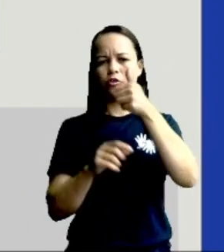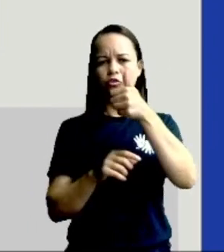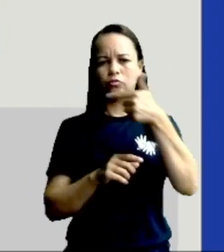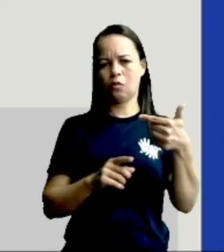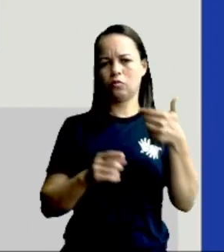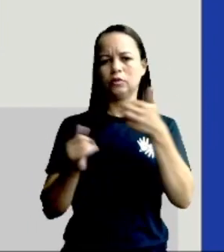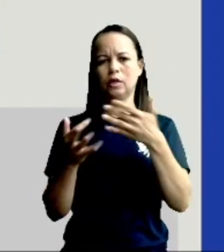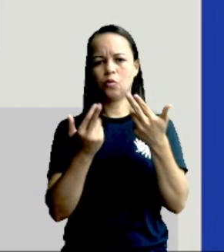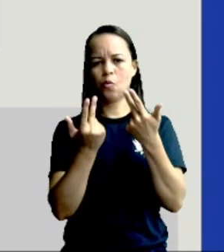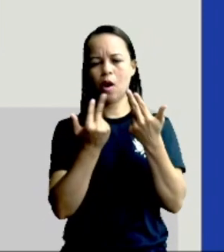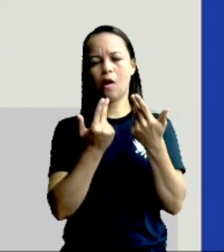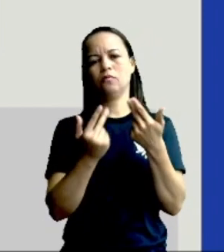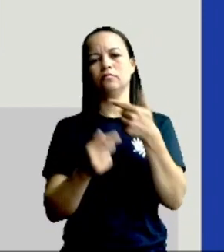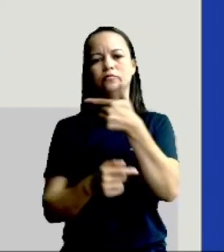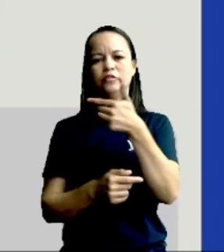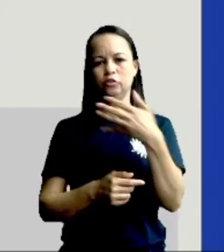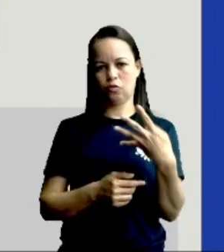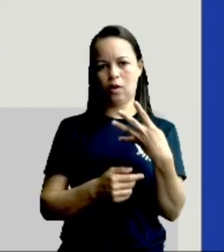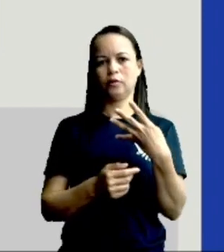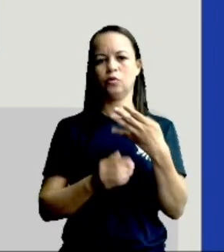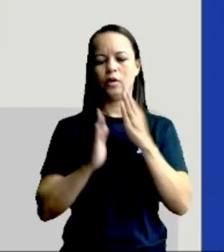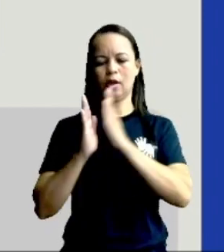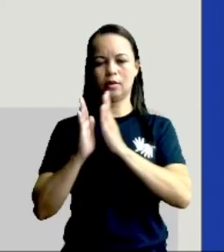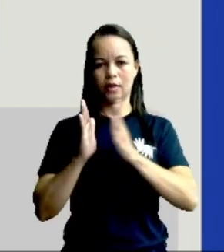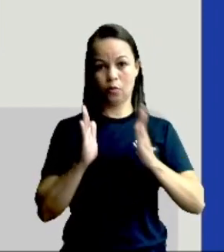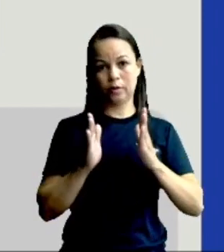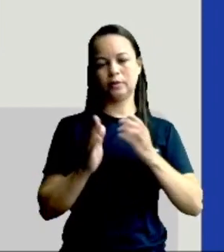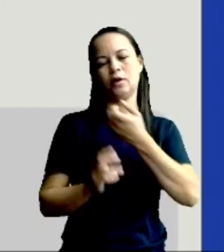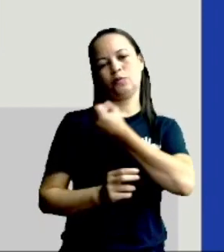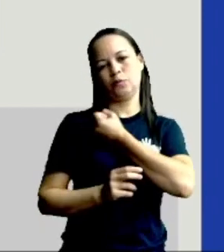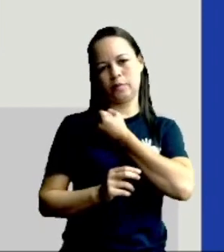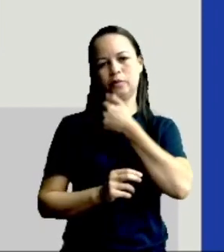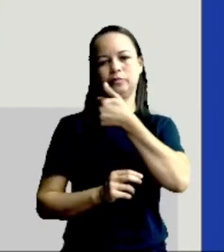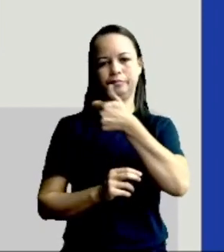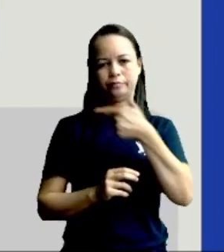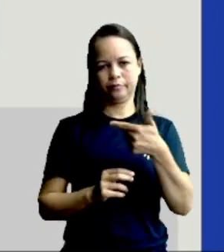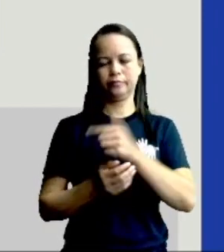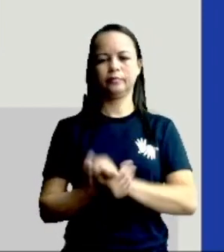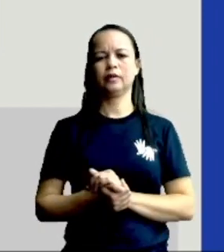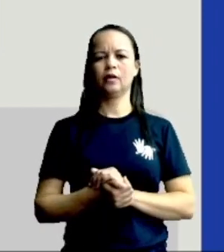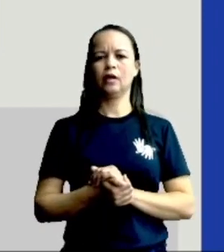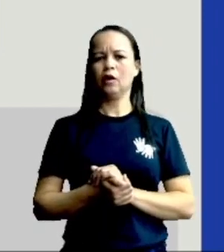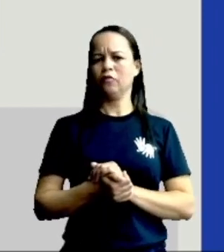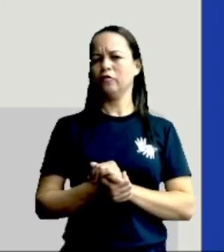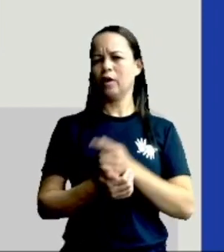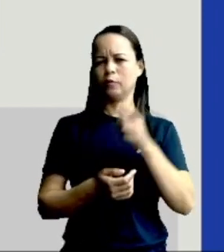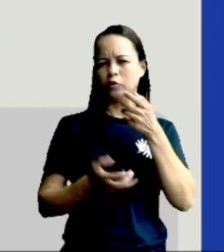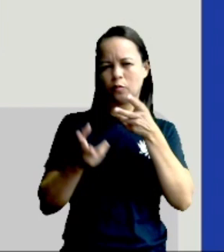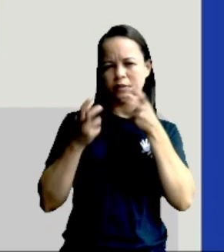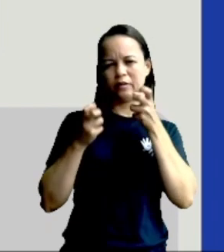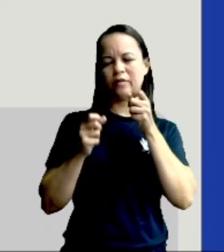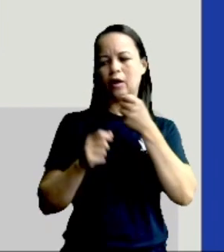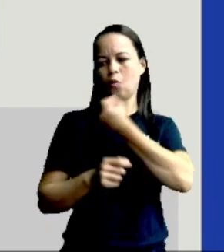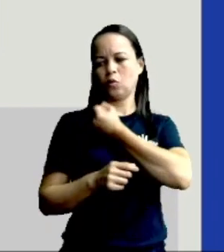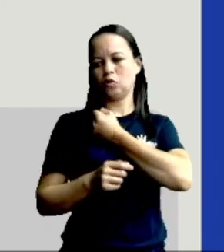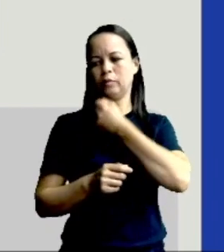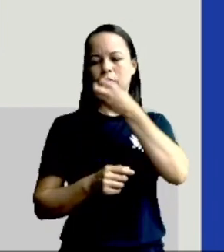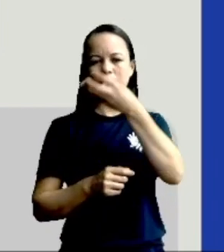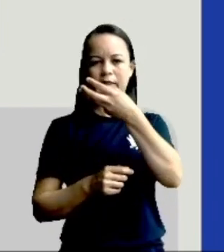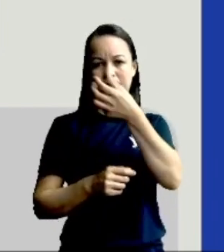a regularidade dessa sequência é o número 12. Vamos confirmar isso com 36? Faz o mesmo